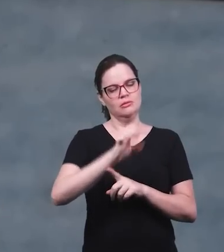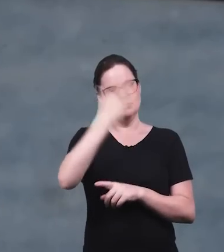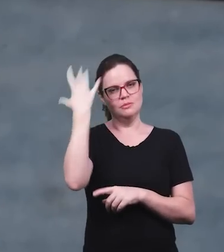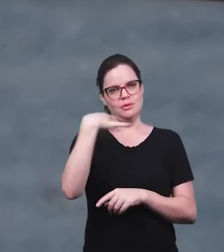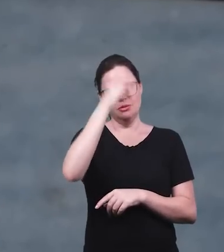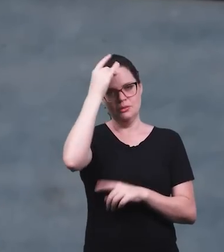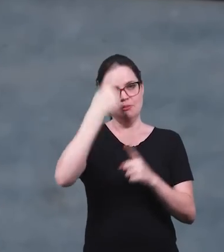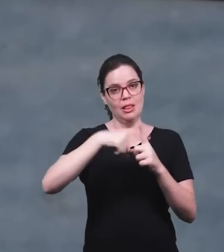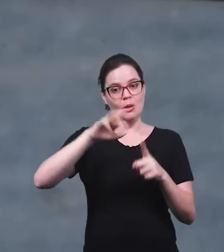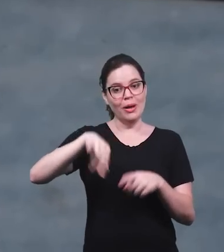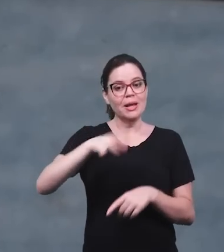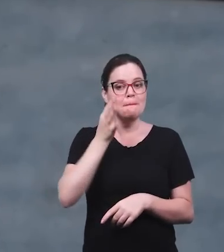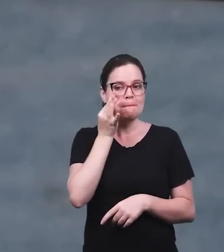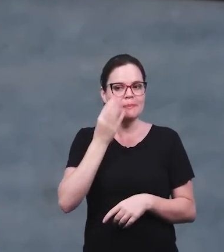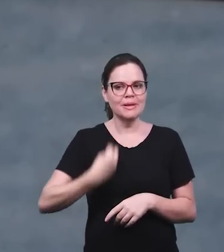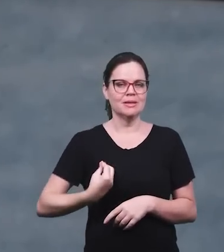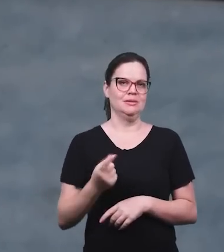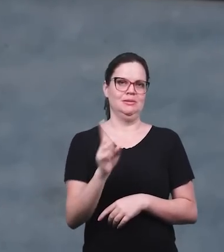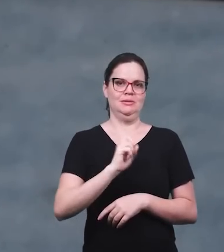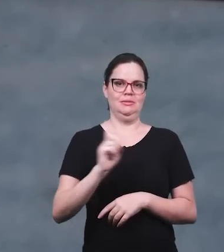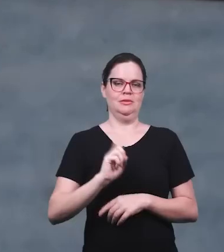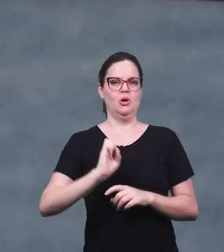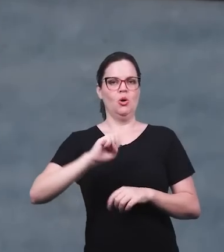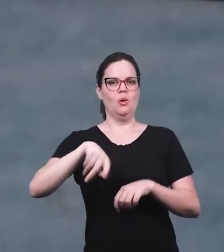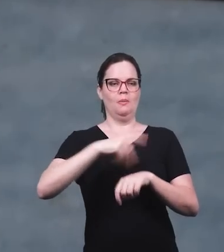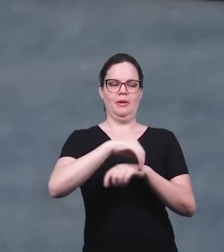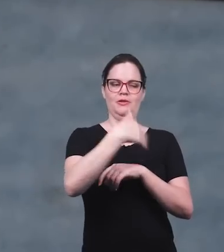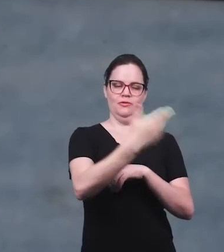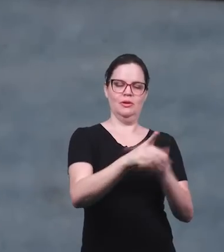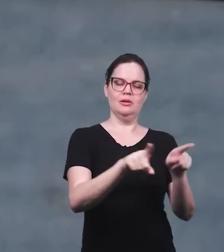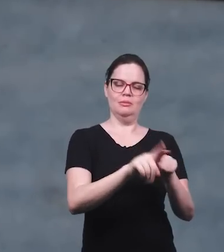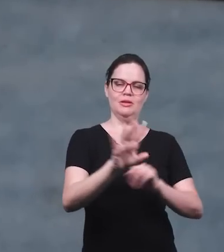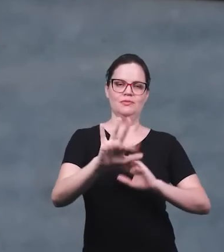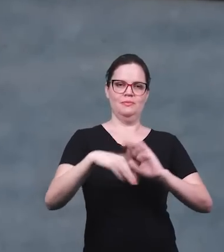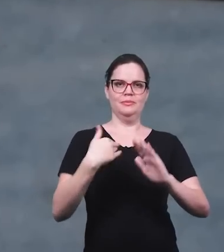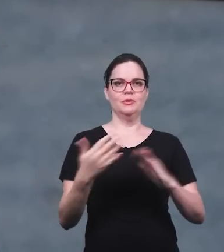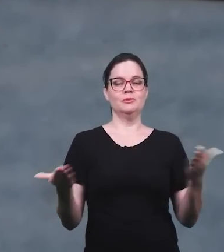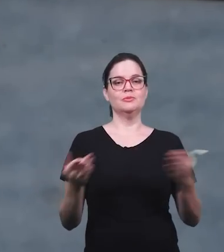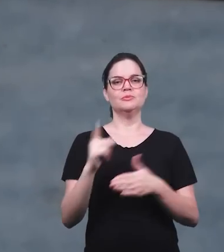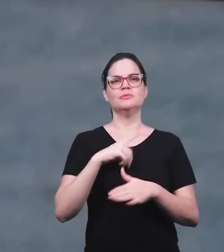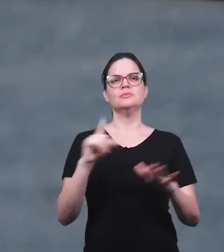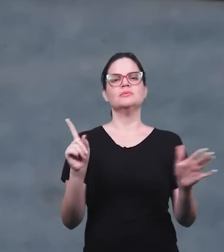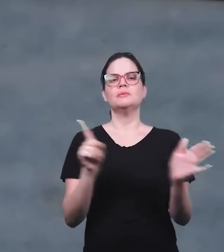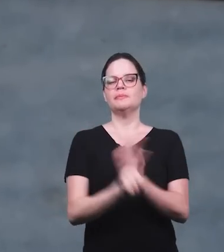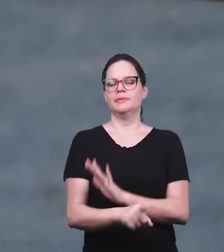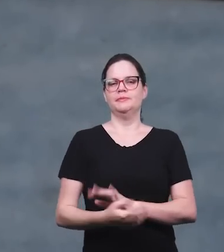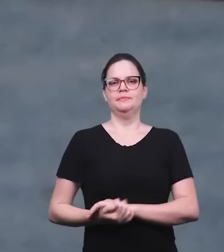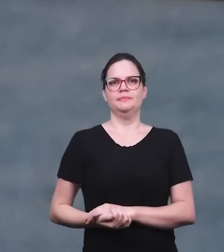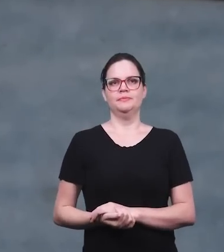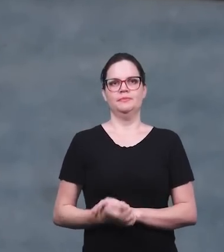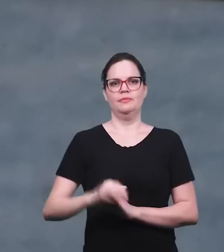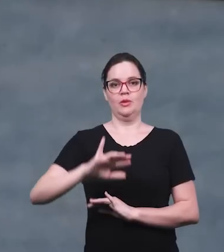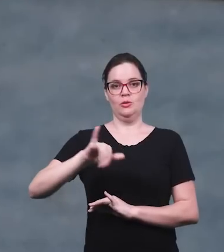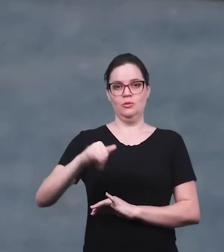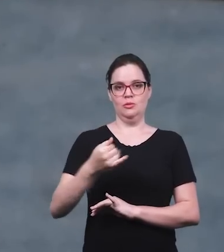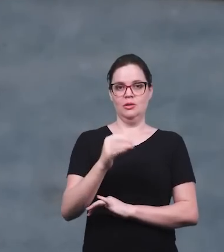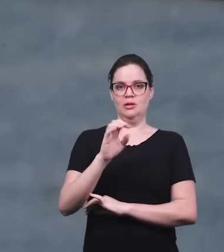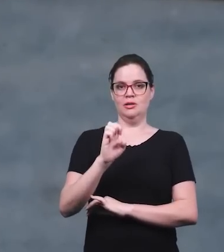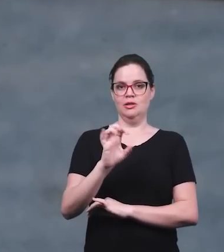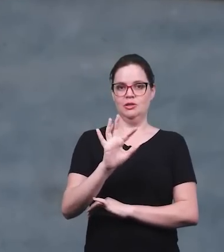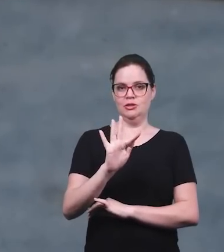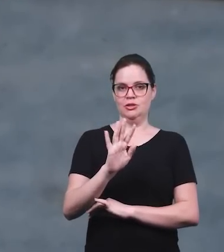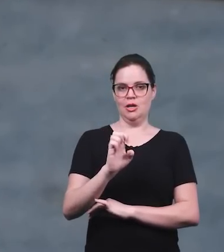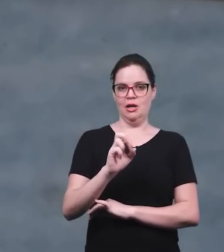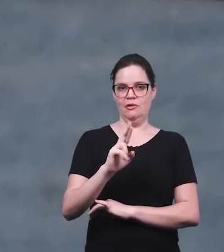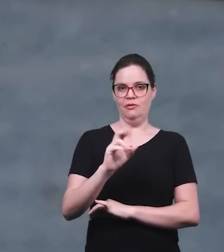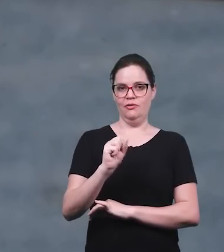são daqui da região, às vezes de outros lugares do Brasil e até do exterior. E hoje nós vamos ter uma pergunta que vai ser feita pelo Jefferson,